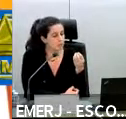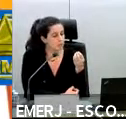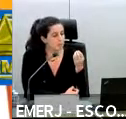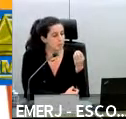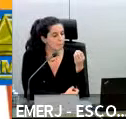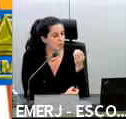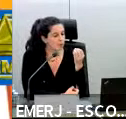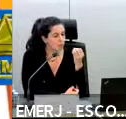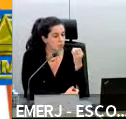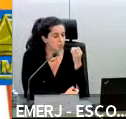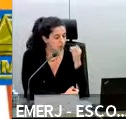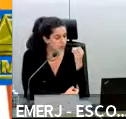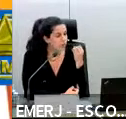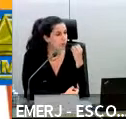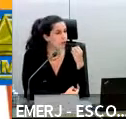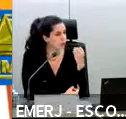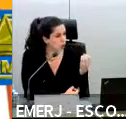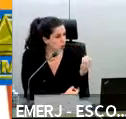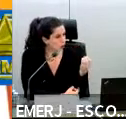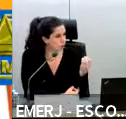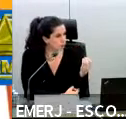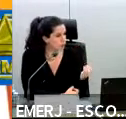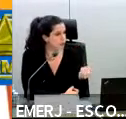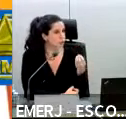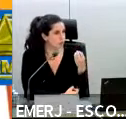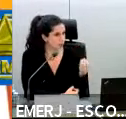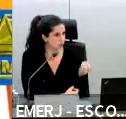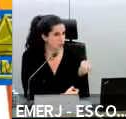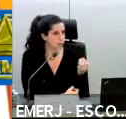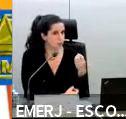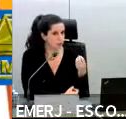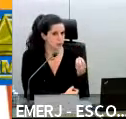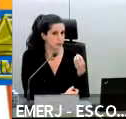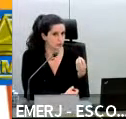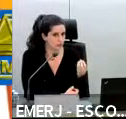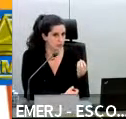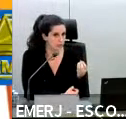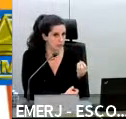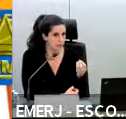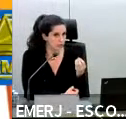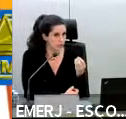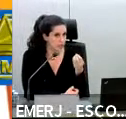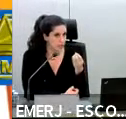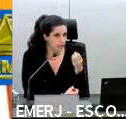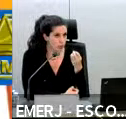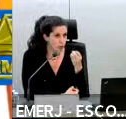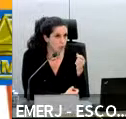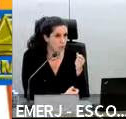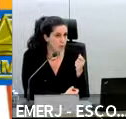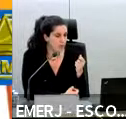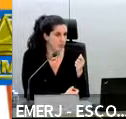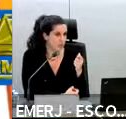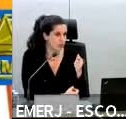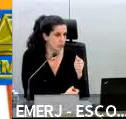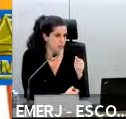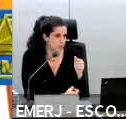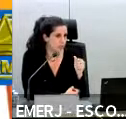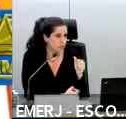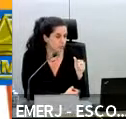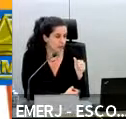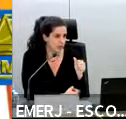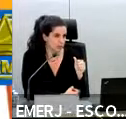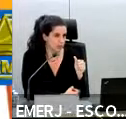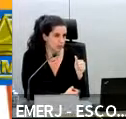parecia quase um laboratório de instituições do poder de justiça, como esse diálogo pode